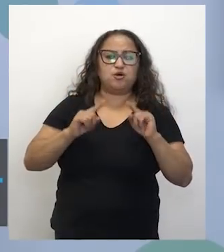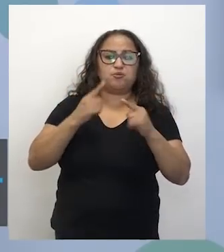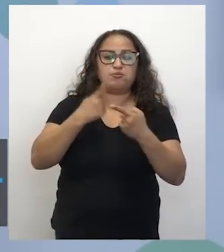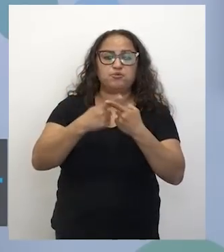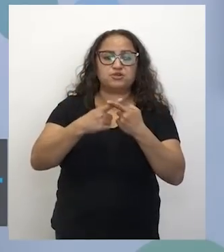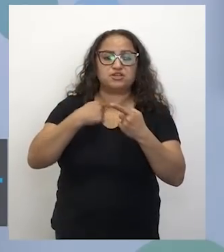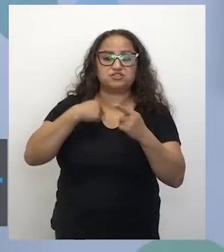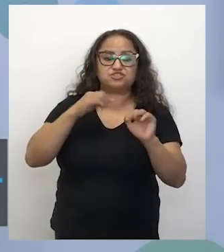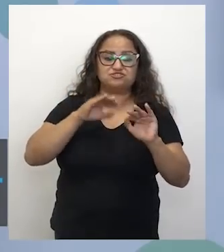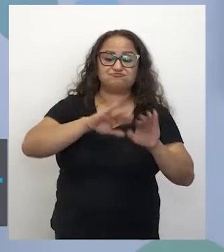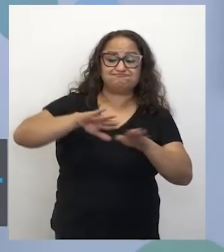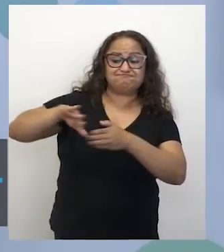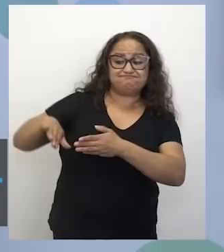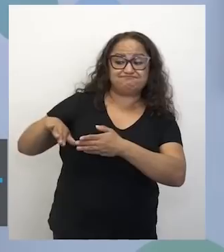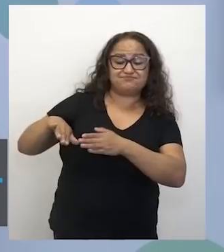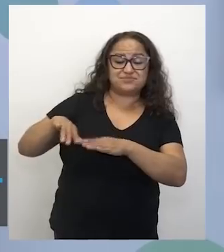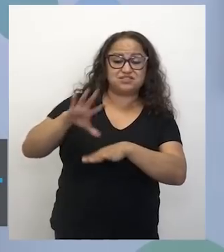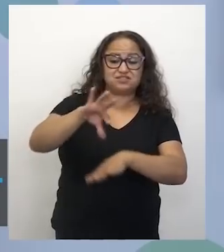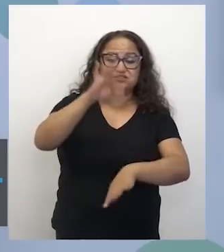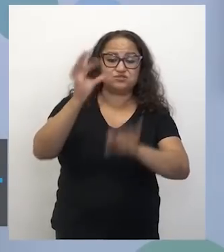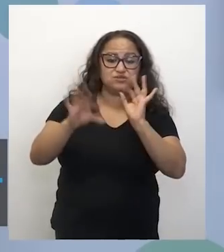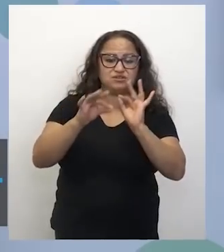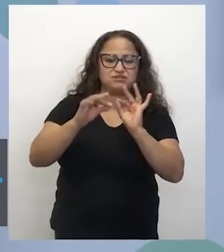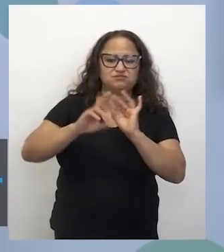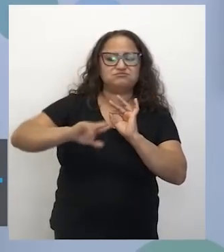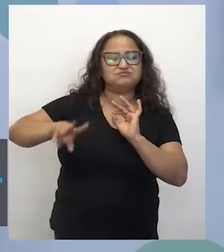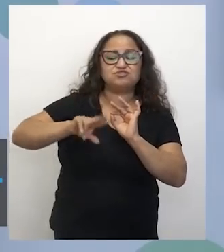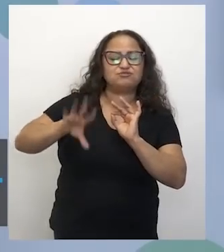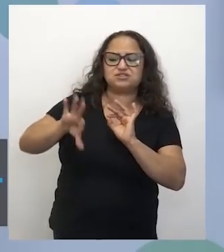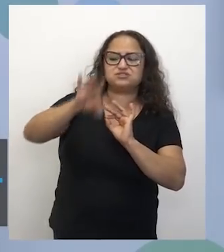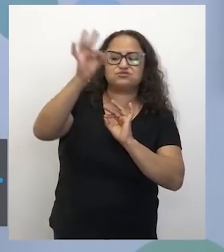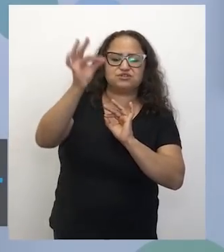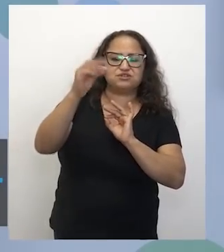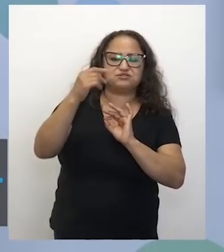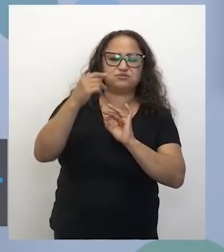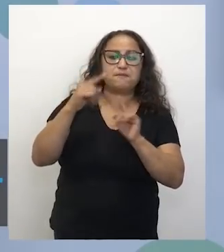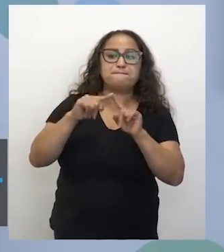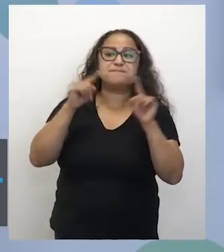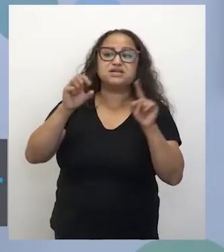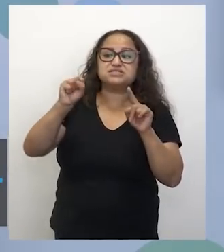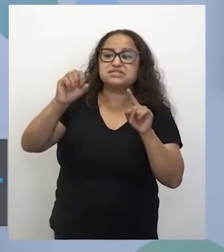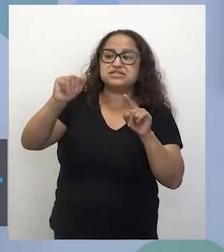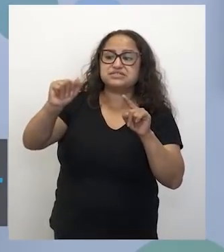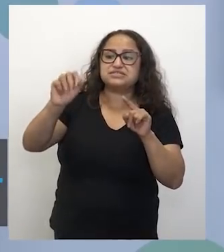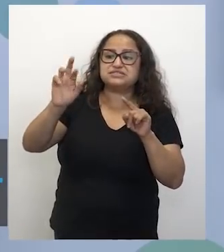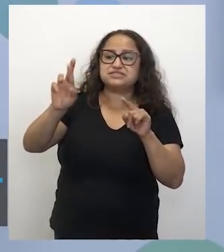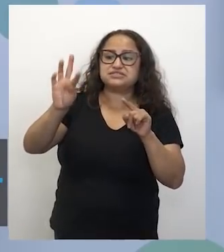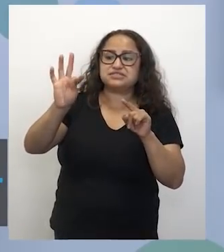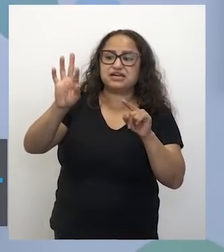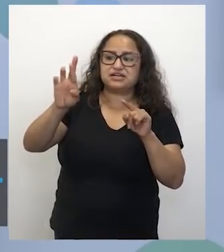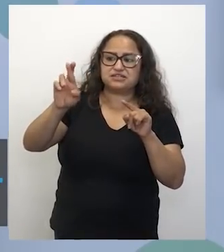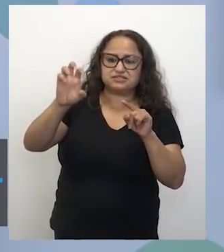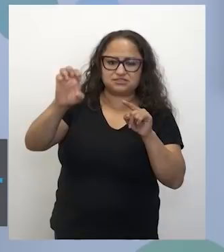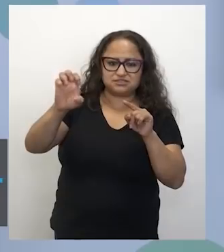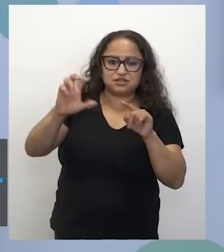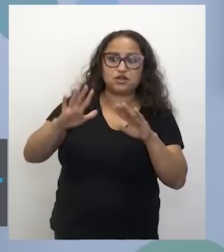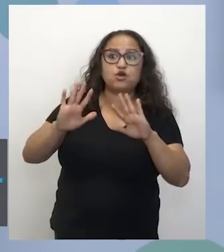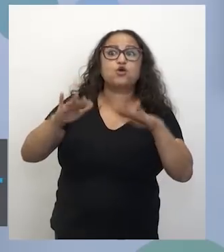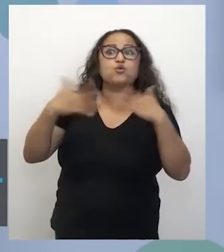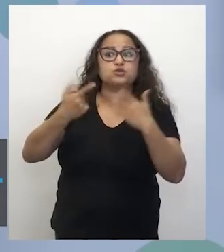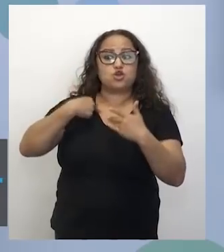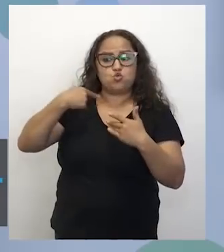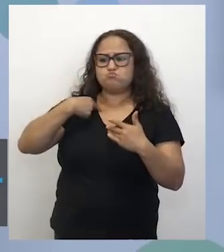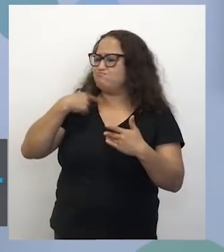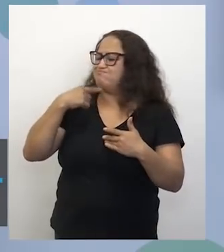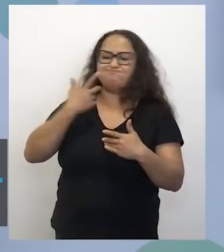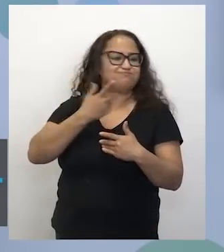não escolhendo, a gente não está escolhendo. E ele fala que, na verdade, que mesmo quando eu não escolho, ao não